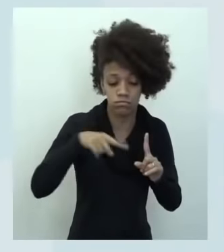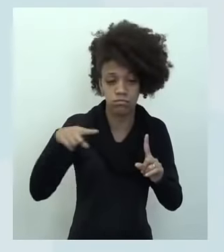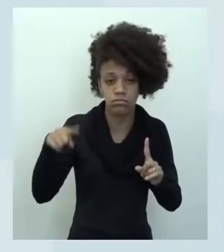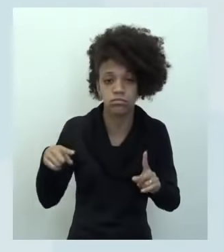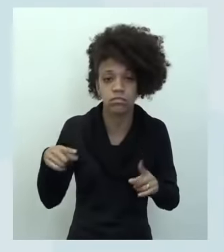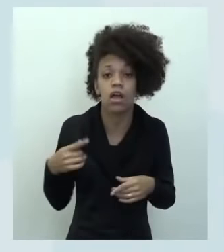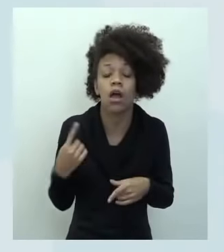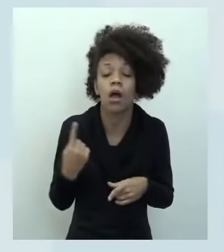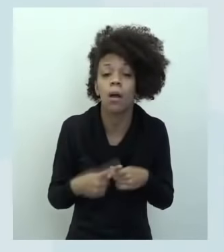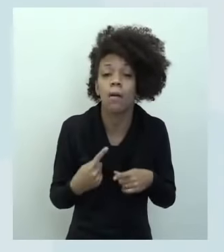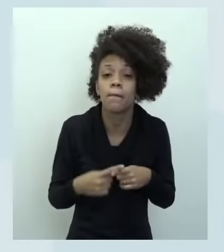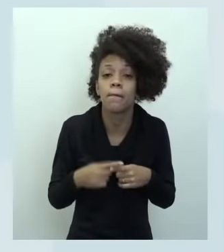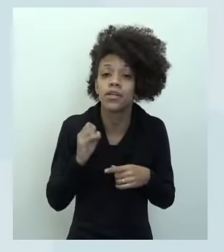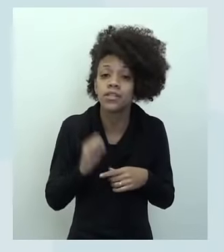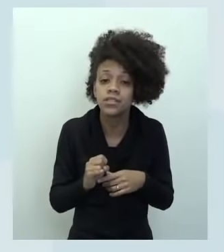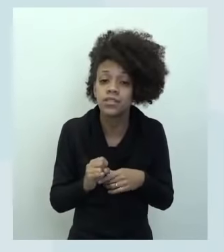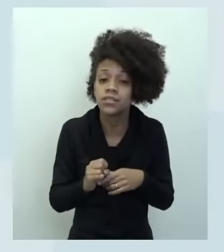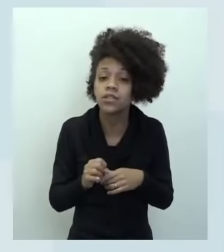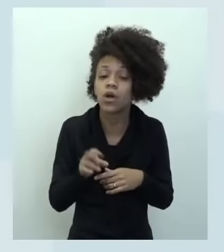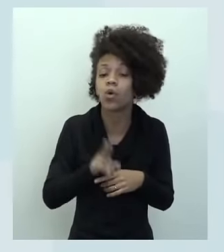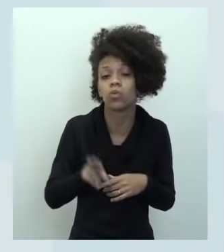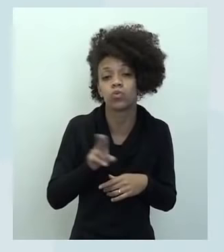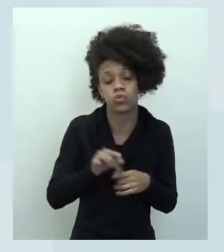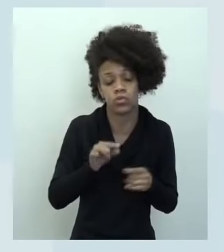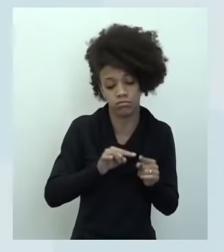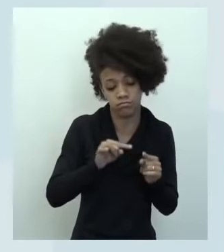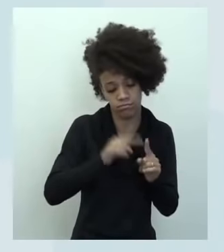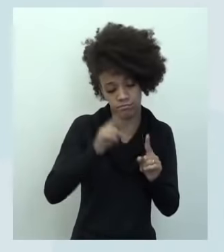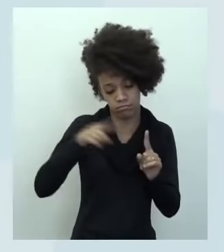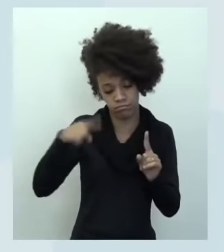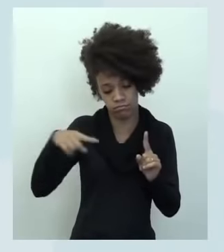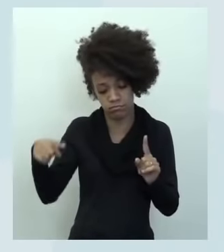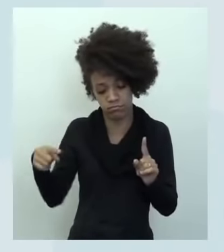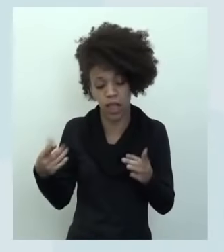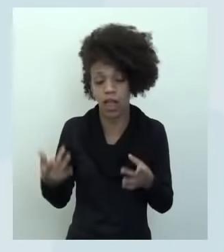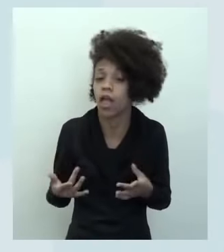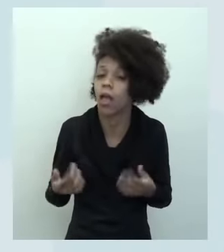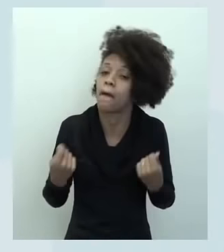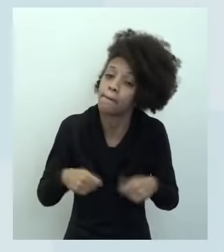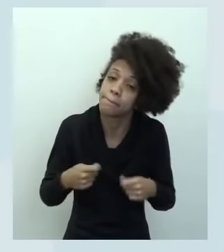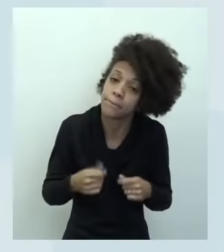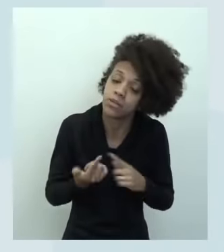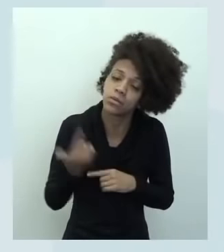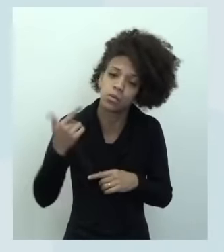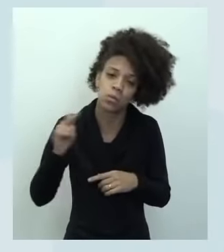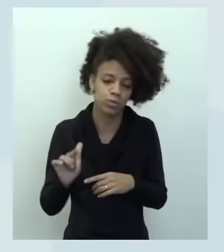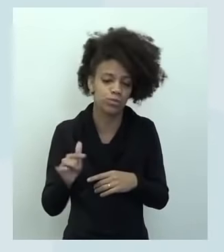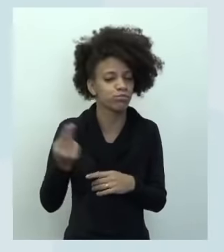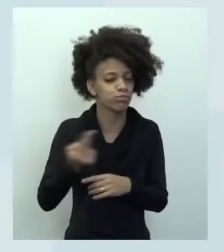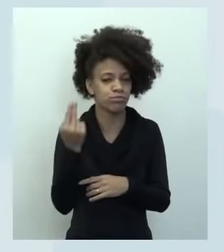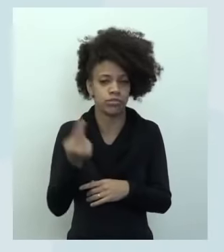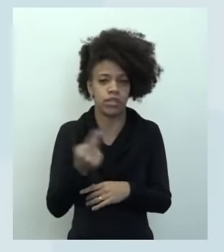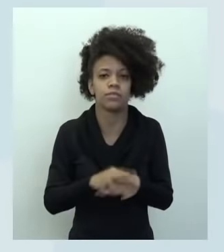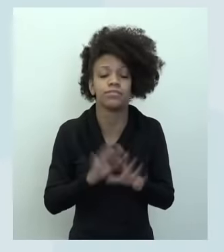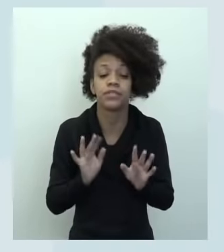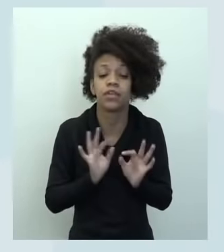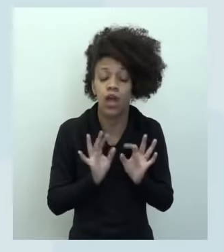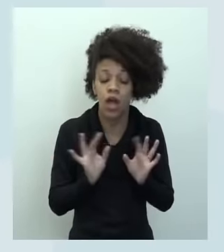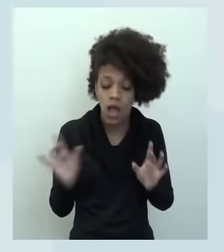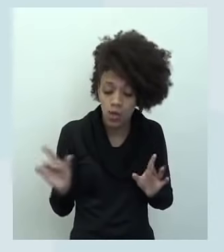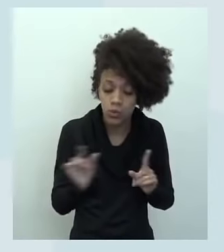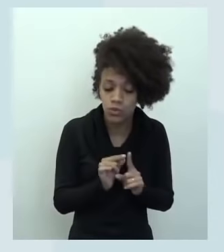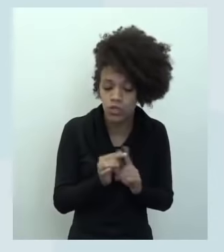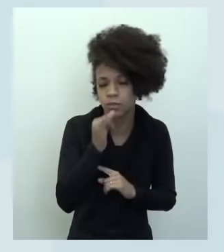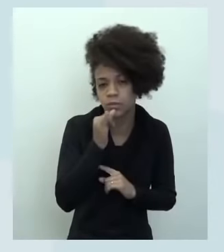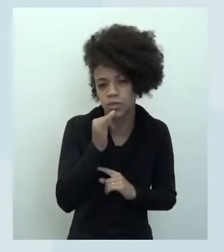maquete do tamanho real do cômodo, eu vou ter que construir um outro cômodo, então não tem como. Então eu vou fazer uma maquete, eu vou reduzir. Nesse exemplo